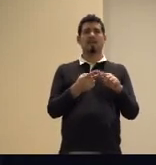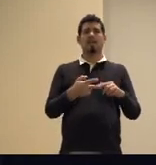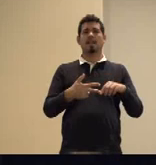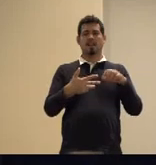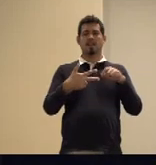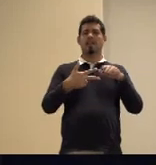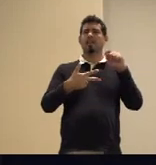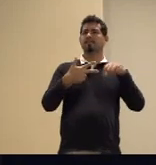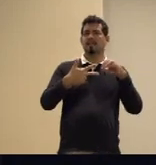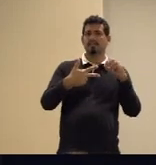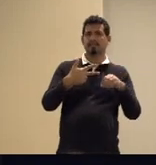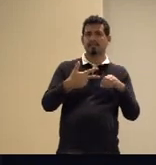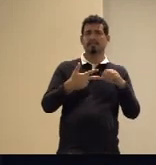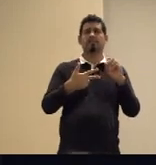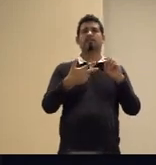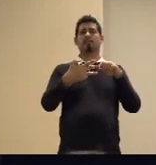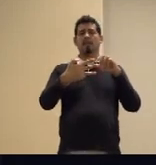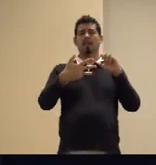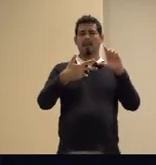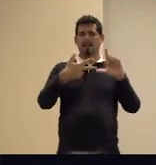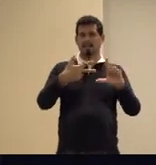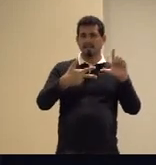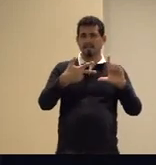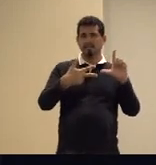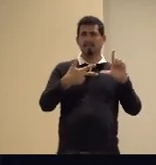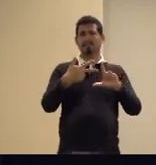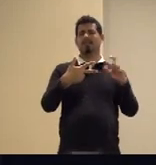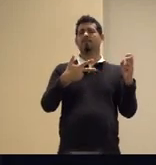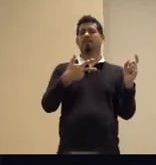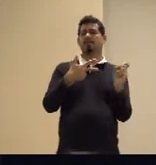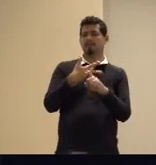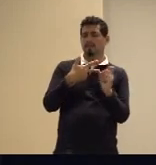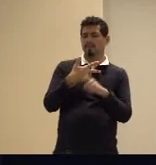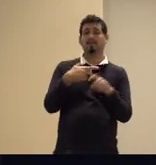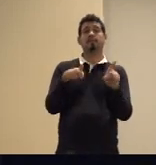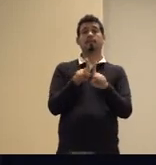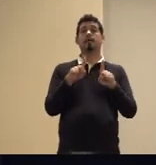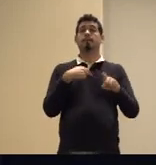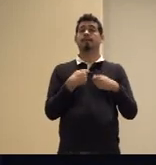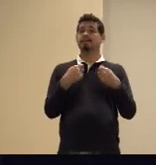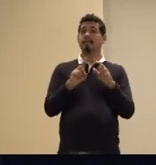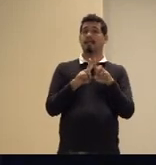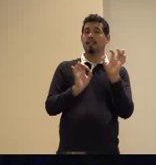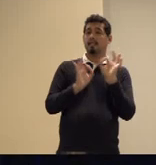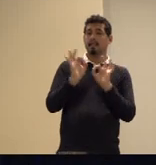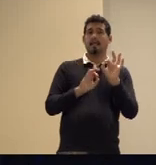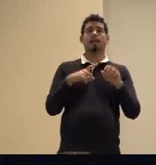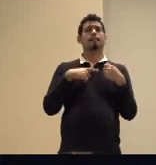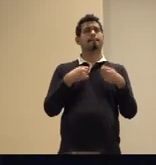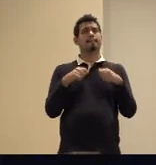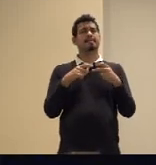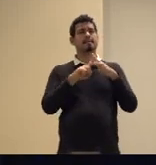Executivo, dessas instituições, nós temos que personalizar o nosso atendimento, nós temos de